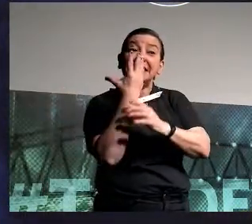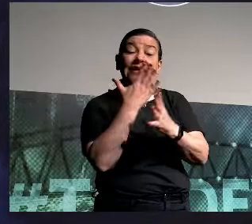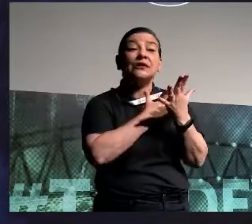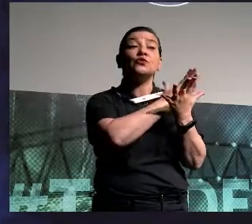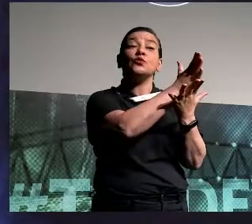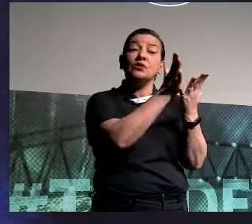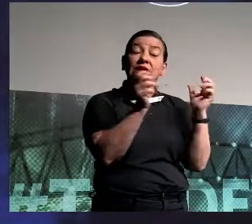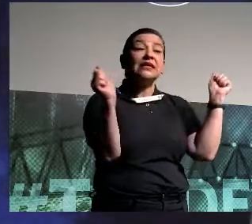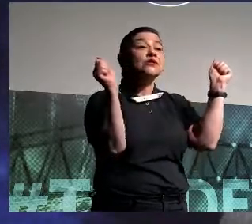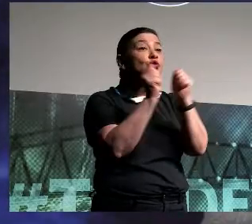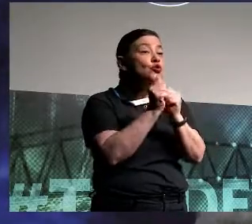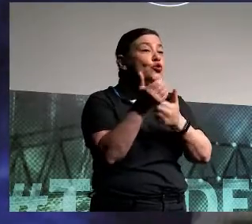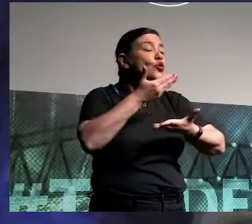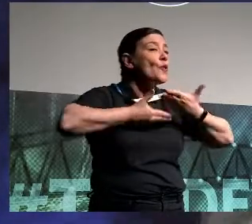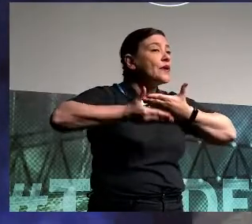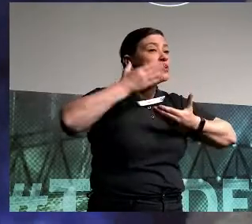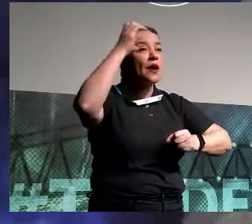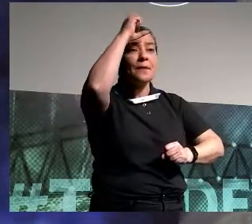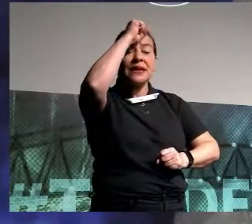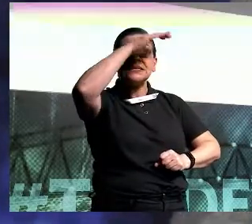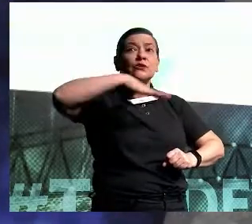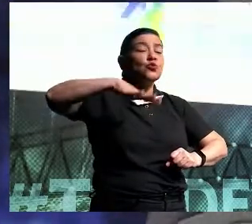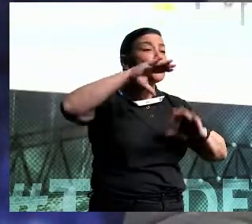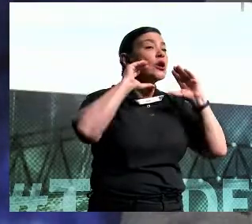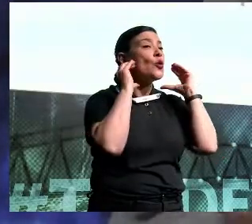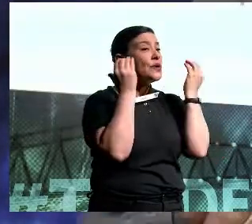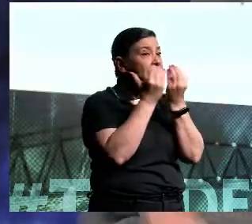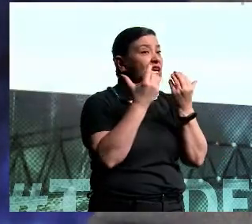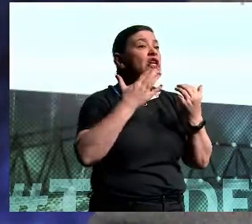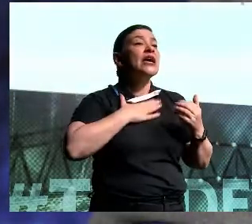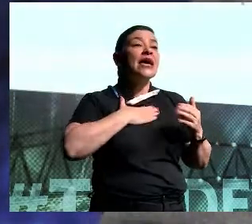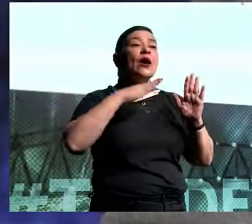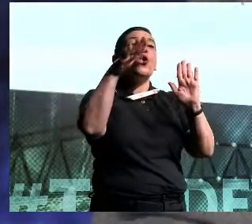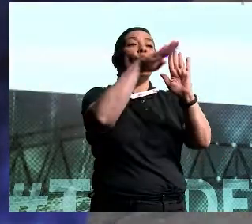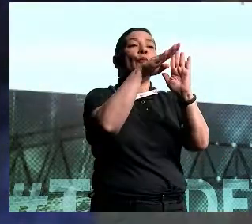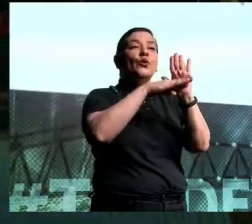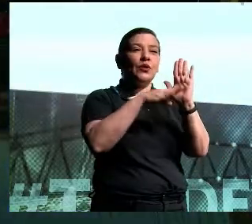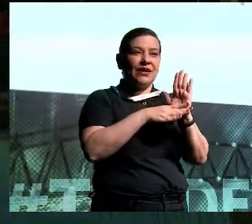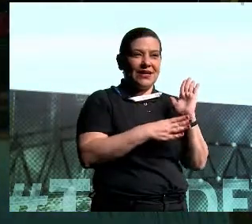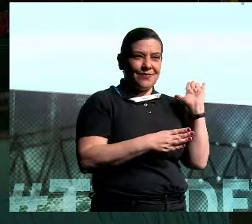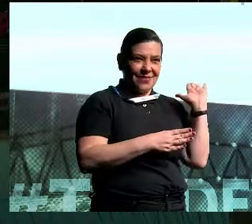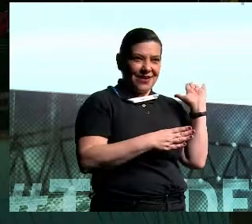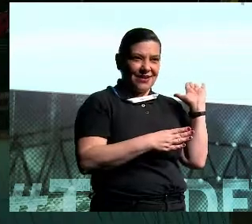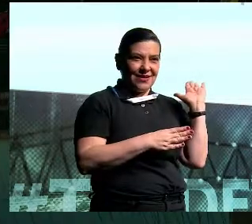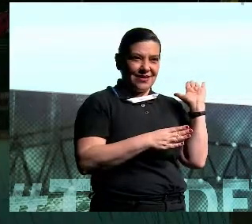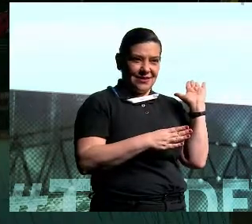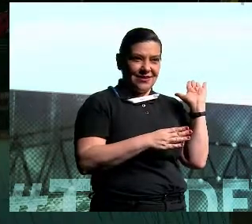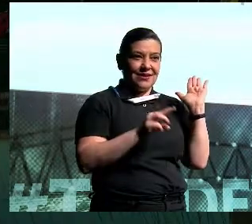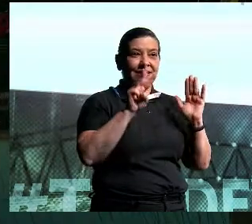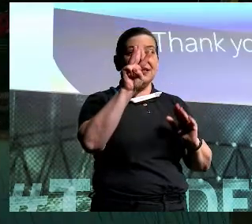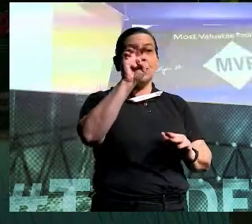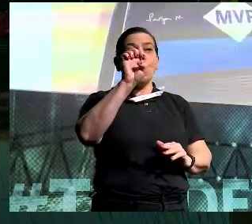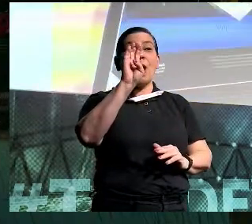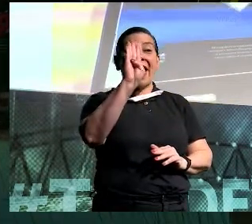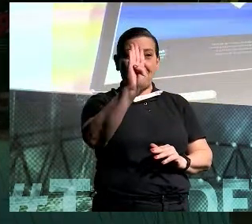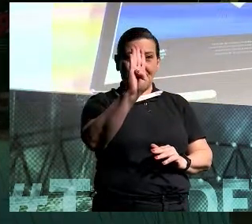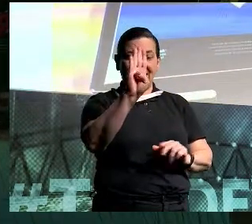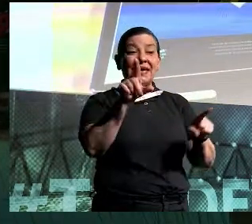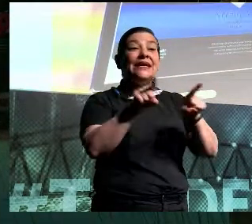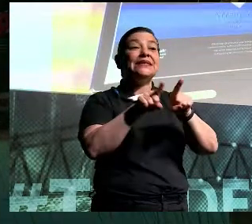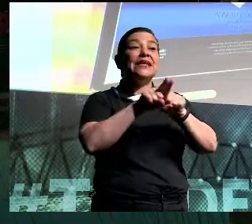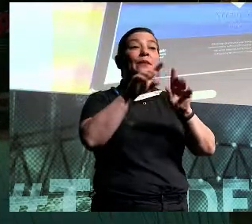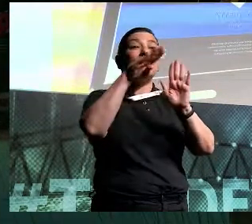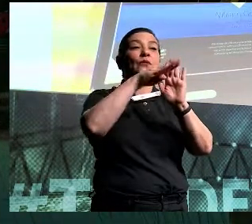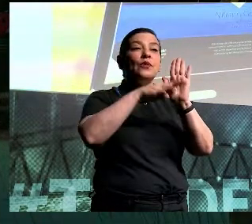pessoal, compartilhando conhecimento com a comunidade, e eu faço parte do programa GDE, nas categorias de Web e Angular, assim como do